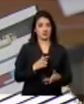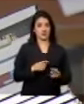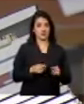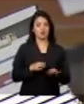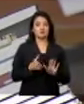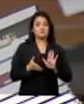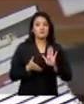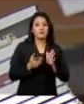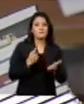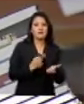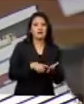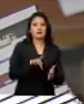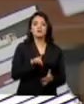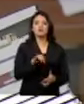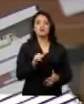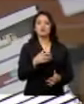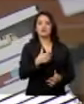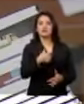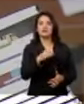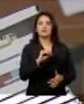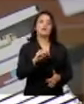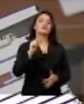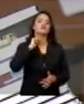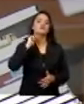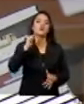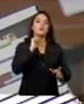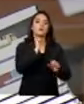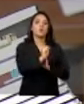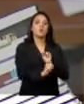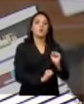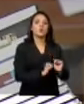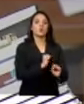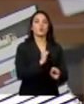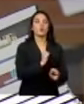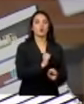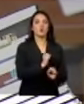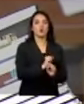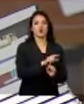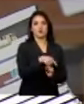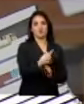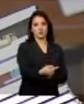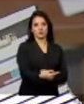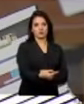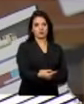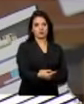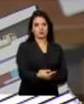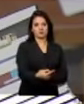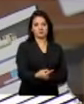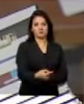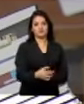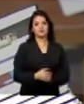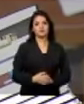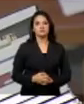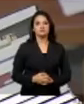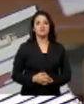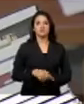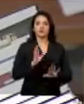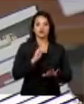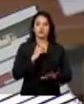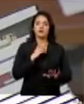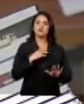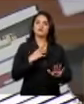para o dia 10 de abril do próximo ano judiciário, conforme calendário de